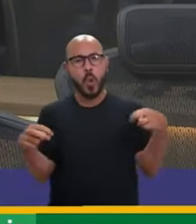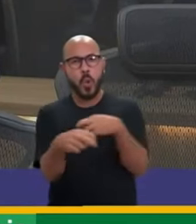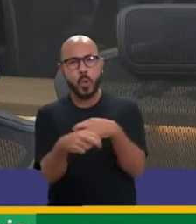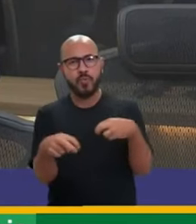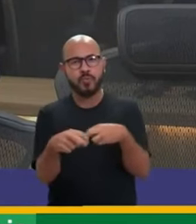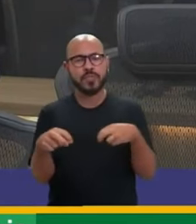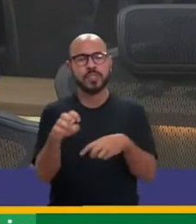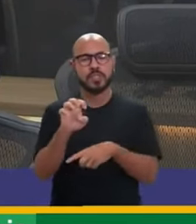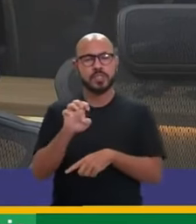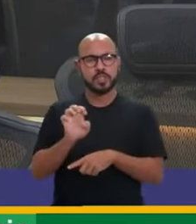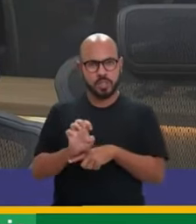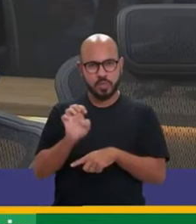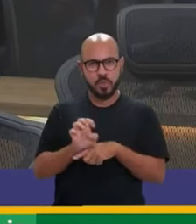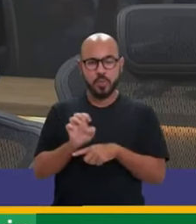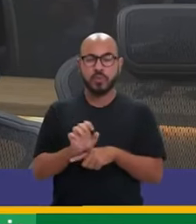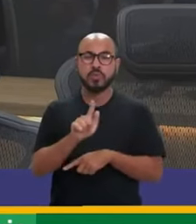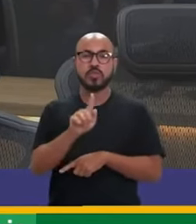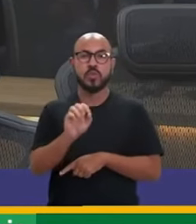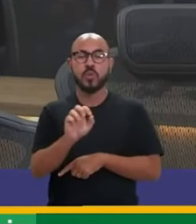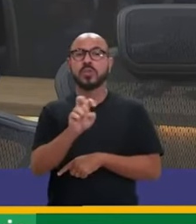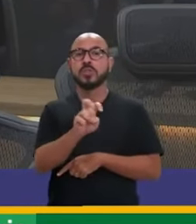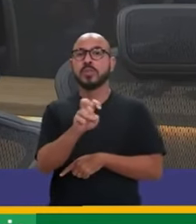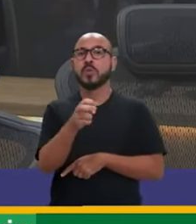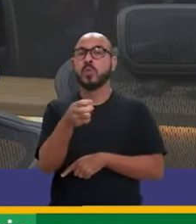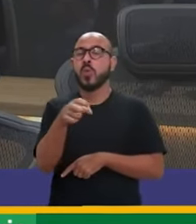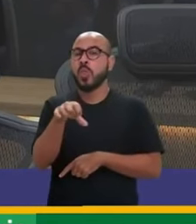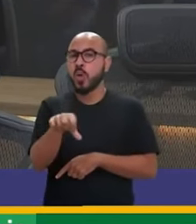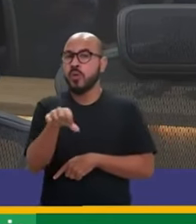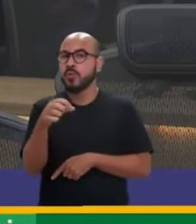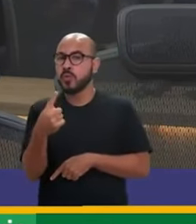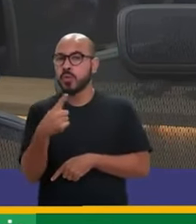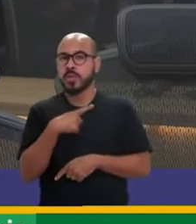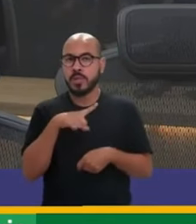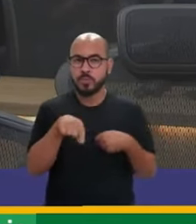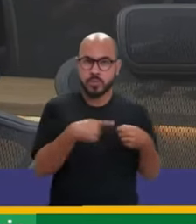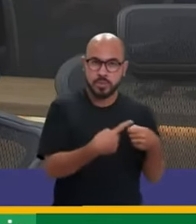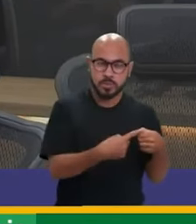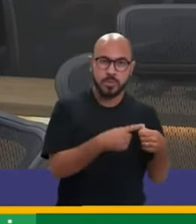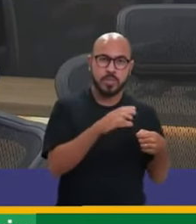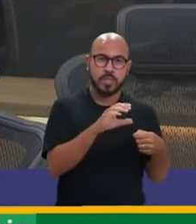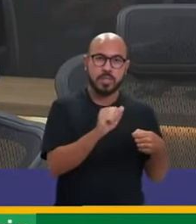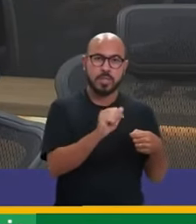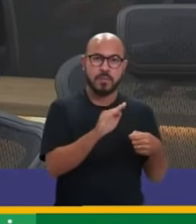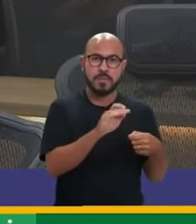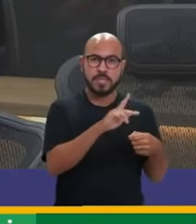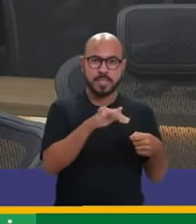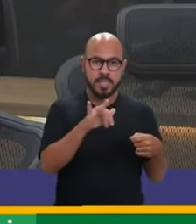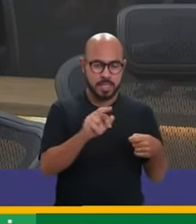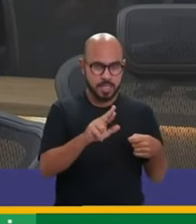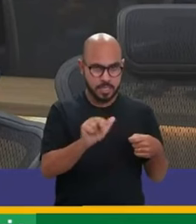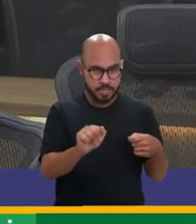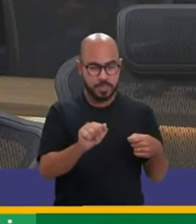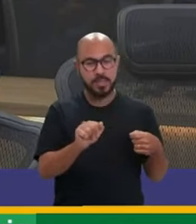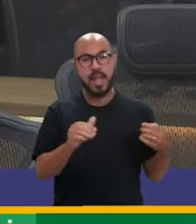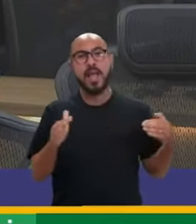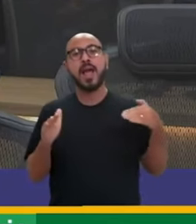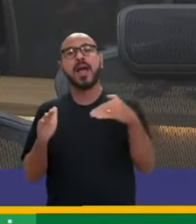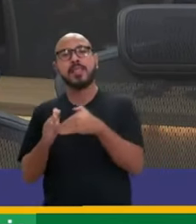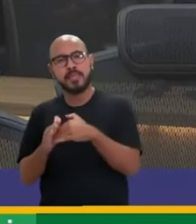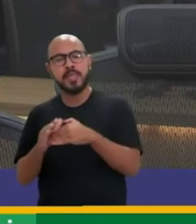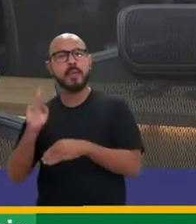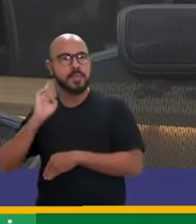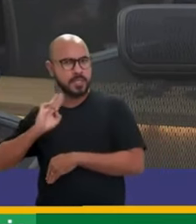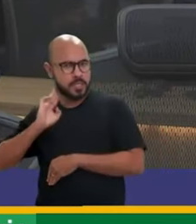591 que liga o Município de Cabeceiras de Goiás até a divisa do Estado de Minas Gerais com o nome